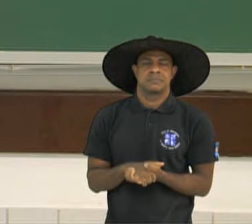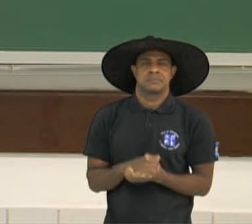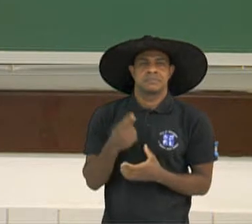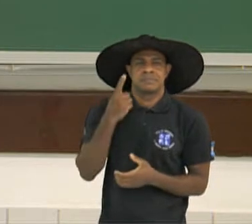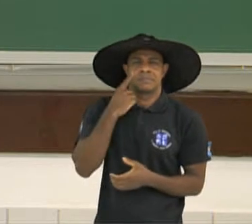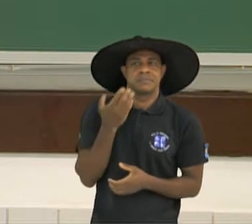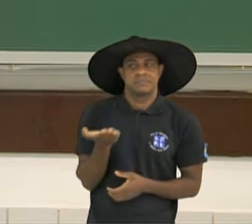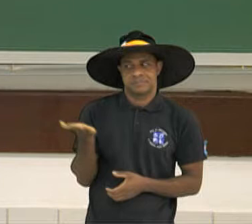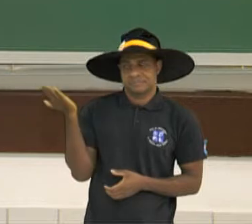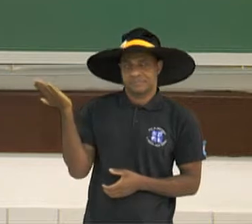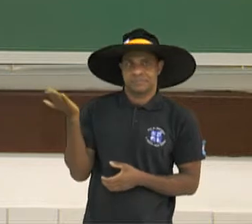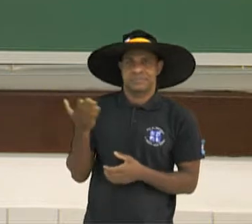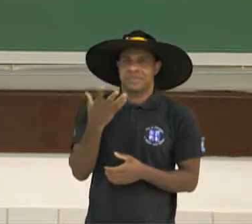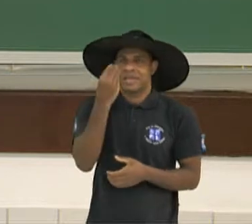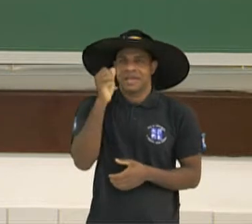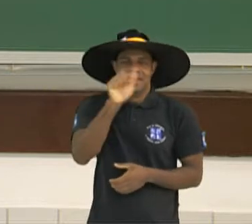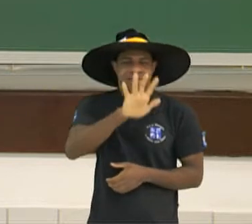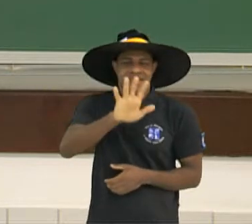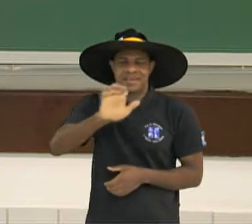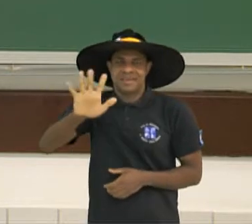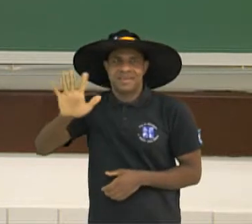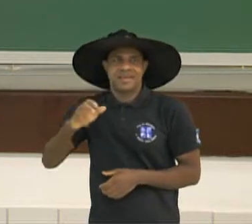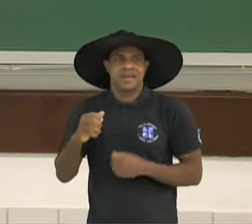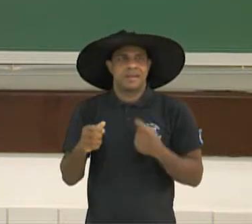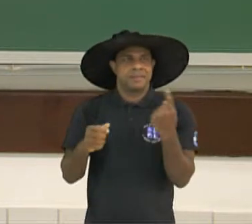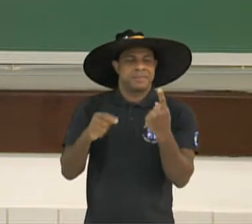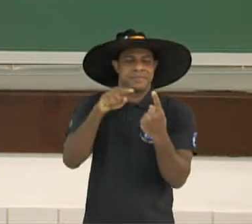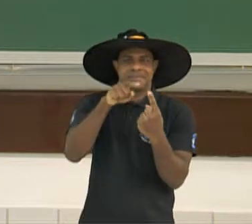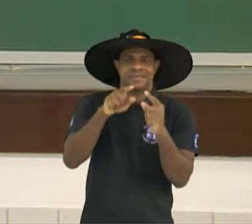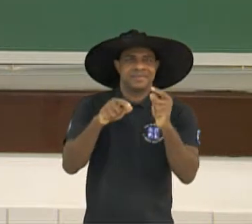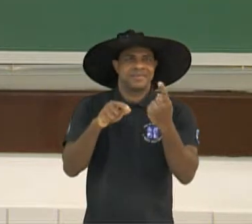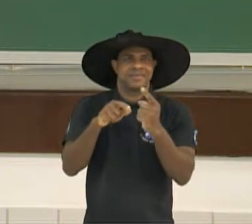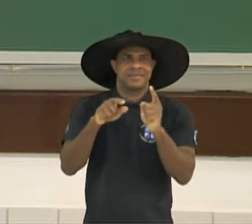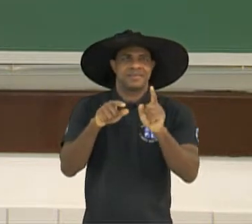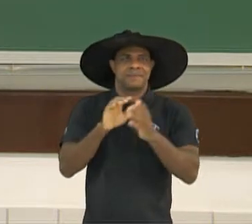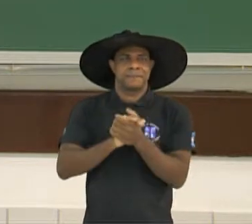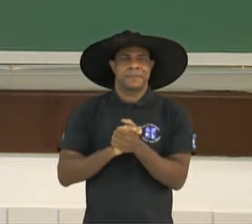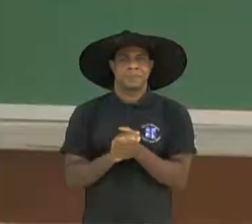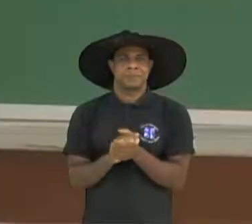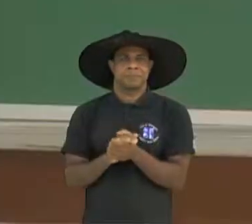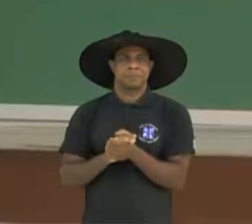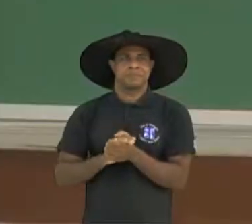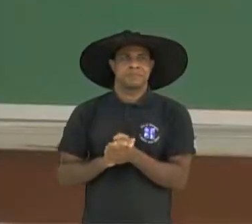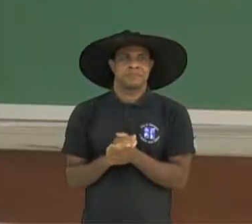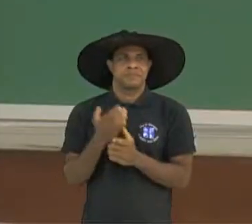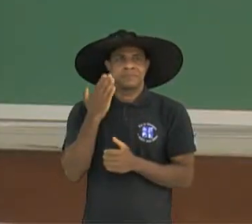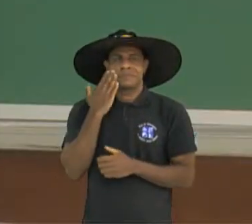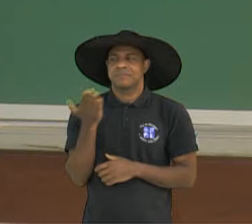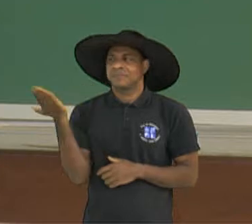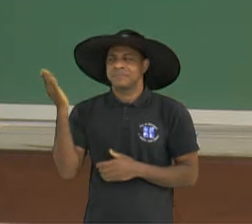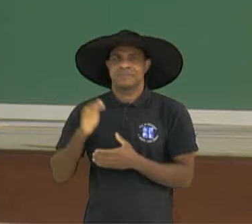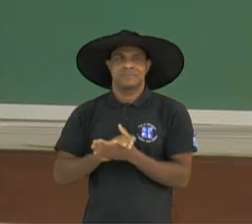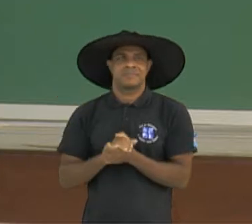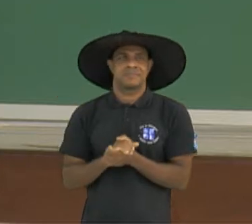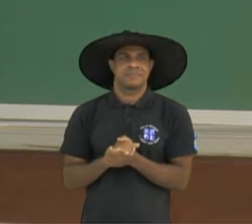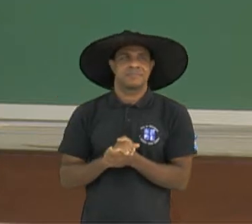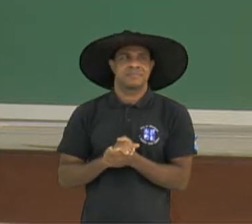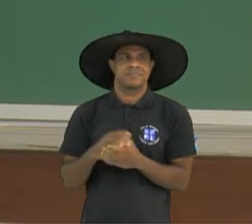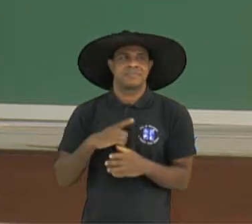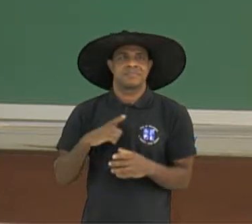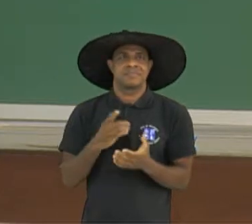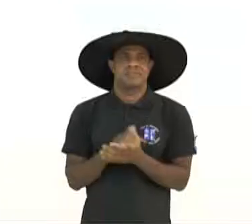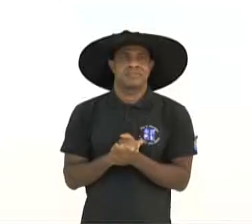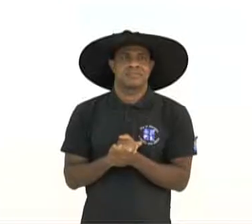Observem, pessoal, nas nossas figuras, a primeira figura, se nós pensarmos da esquerda para a direita. Então, a primeira figura que